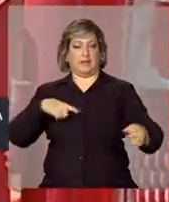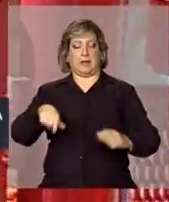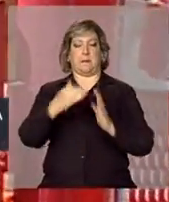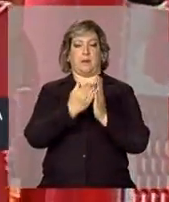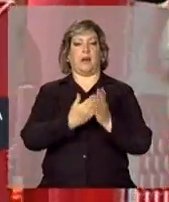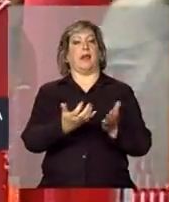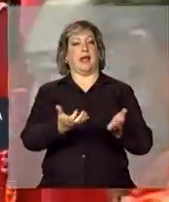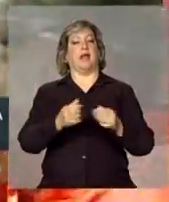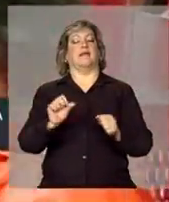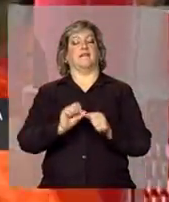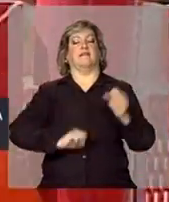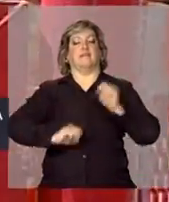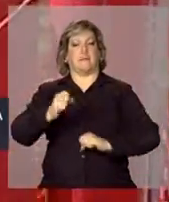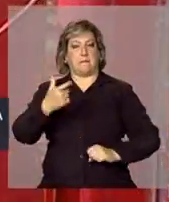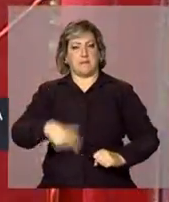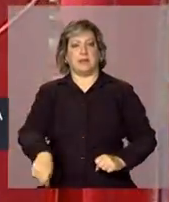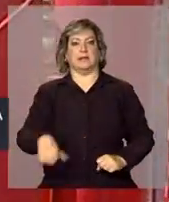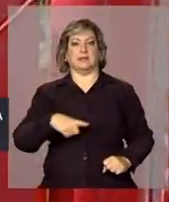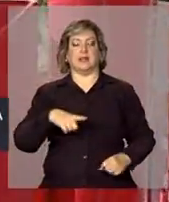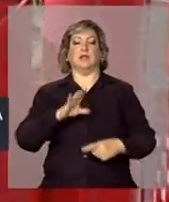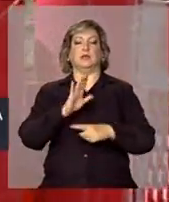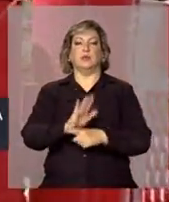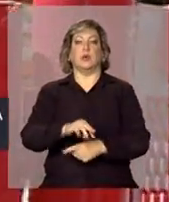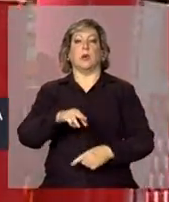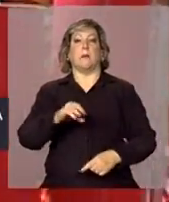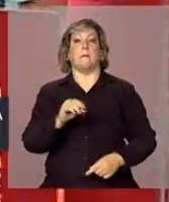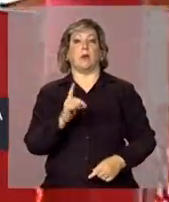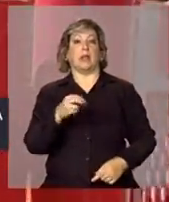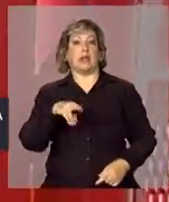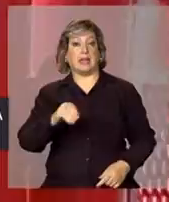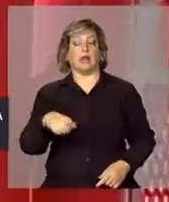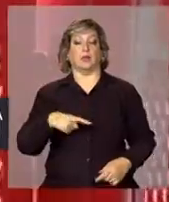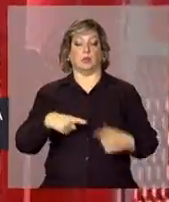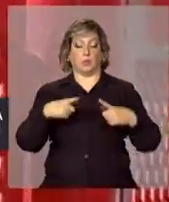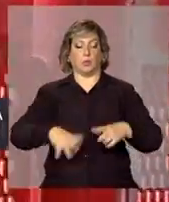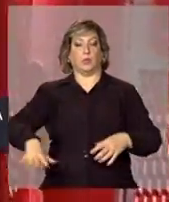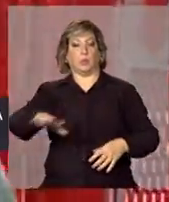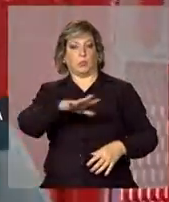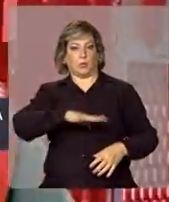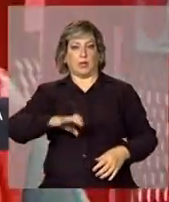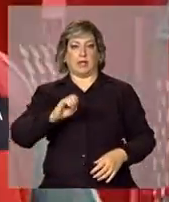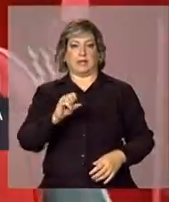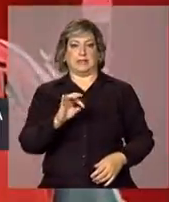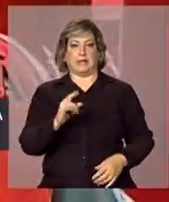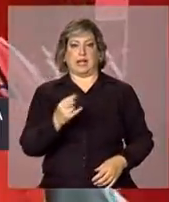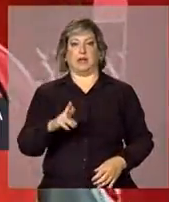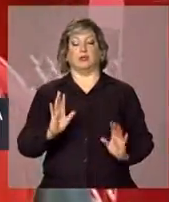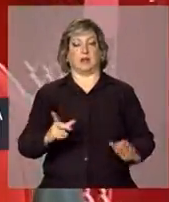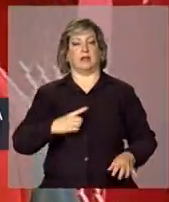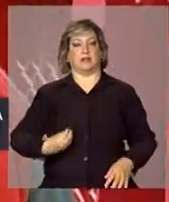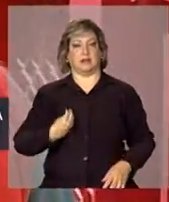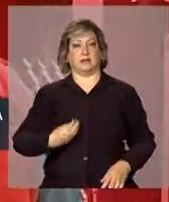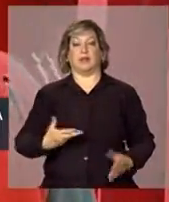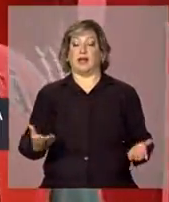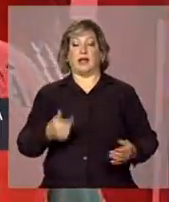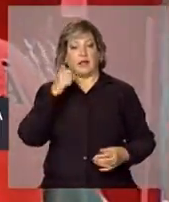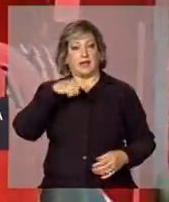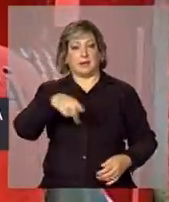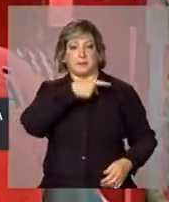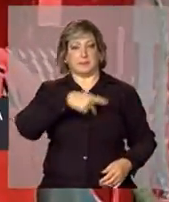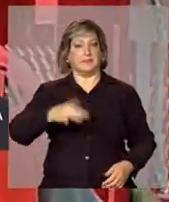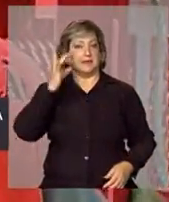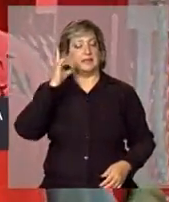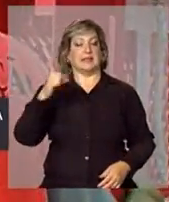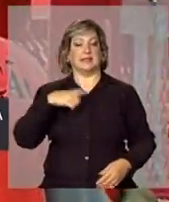abertura de novos estaleiros e a modernização dos estaleiros já existentes você vê aí imagens da presidenta de uma russef no